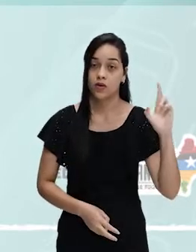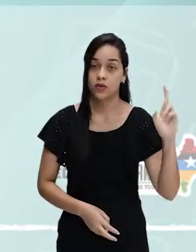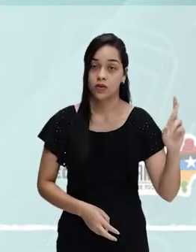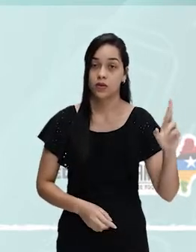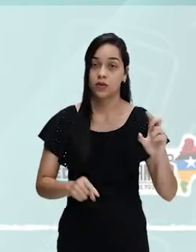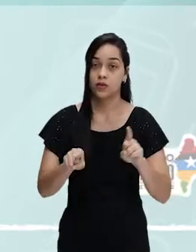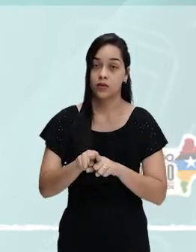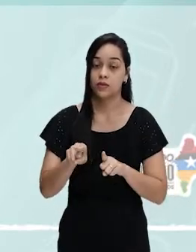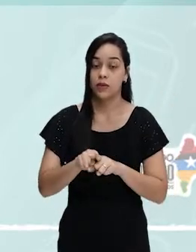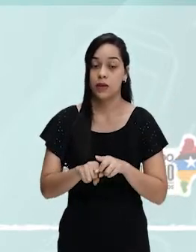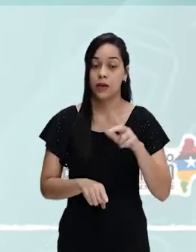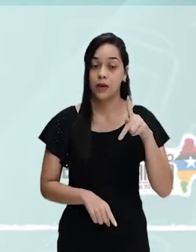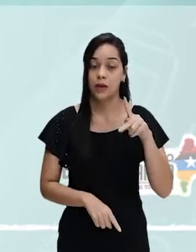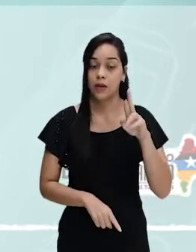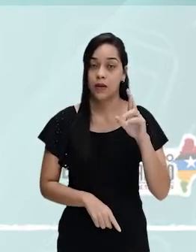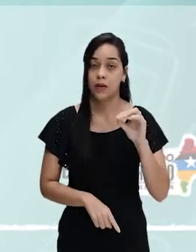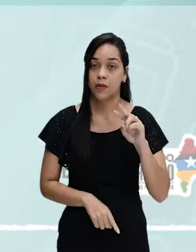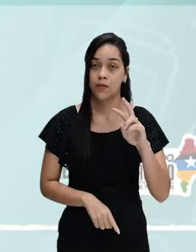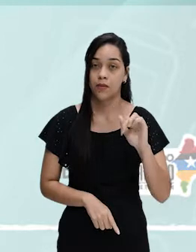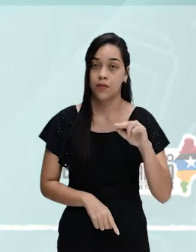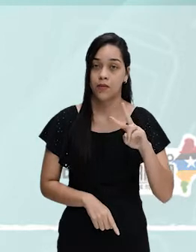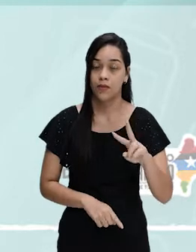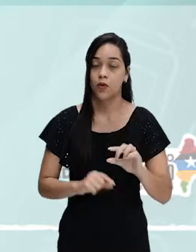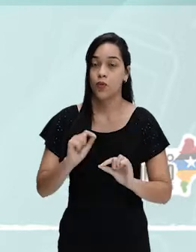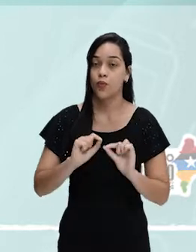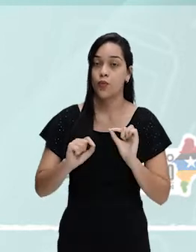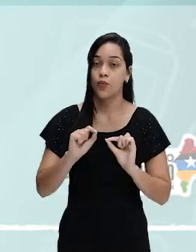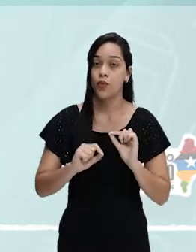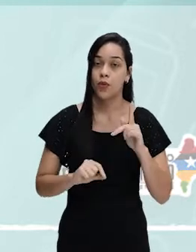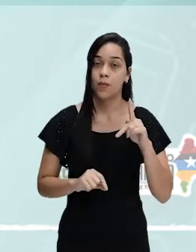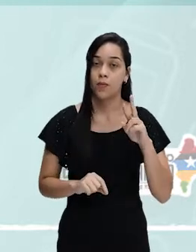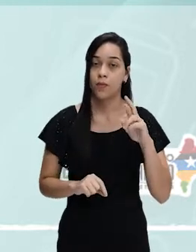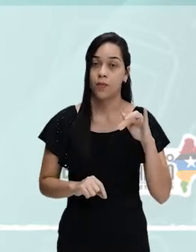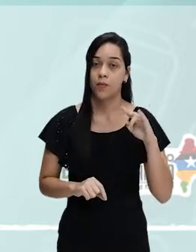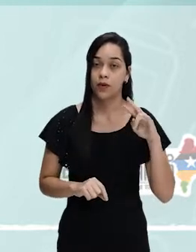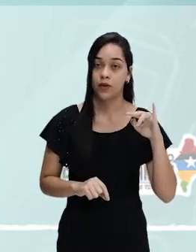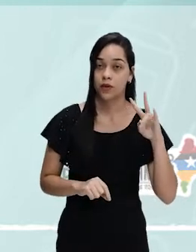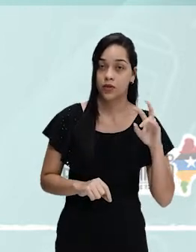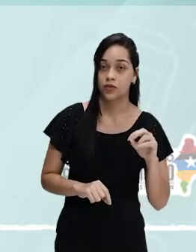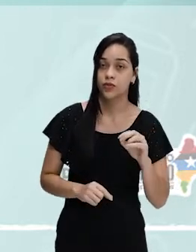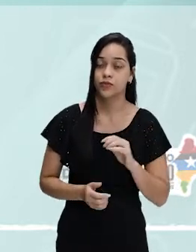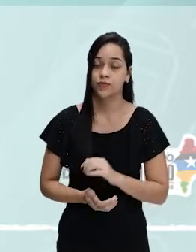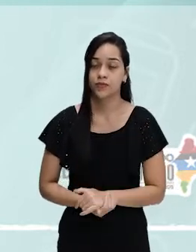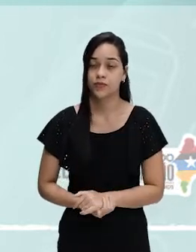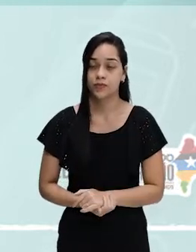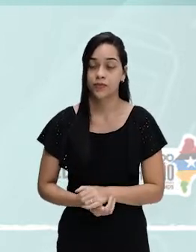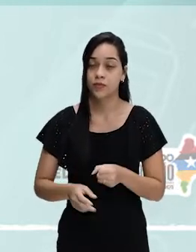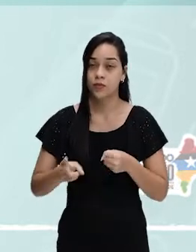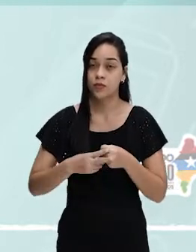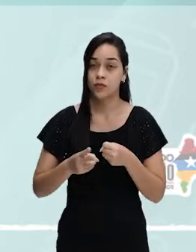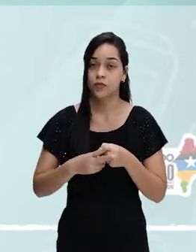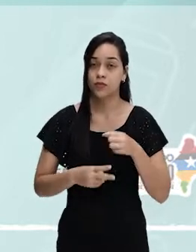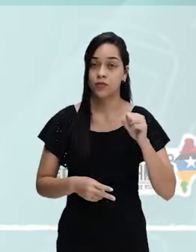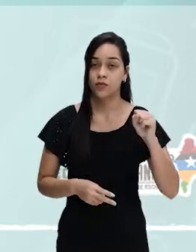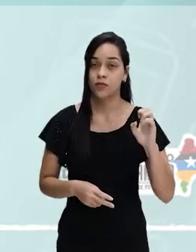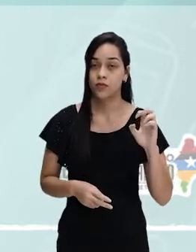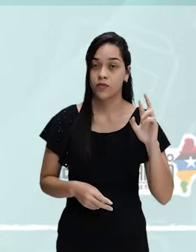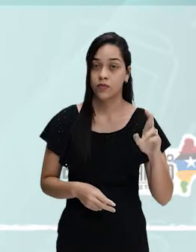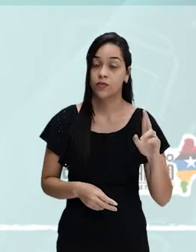tenho provável, que vai funcionar como um predicativo. Gente, o verbo ser